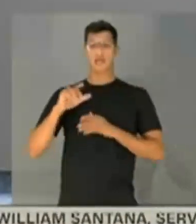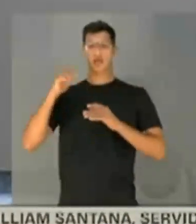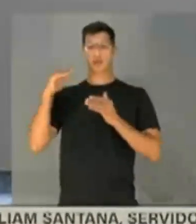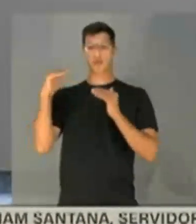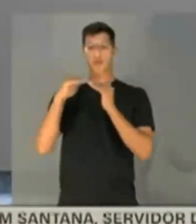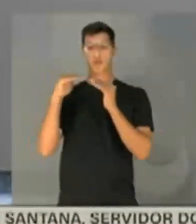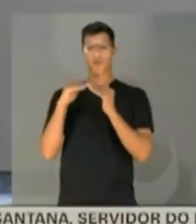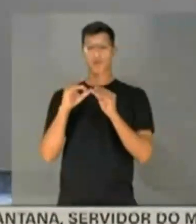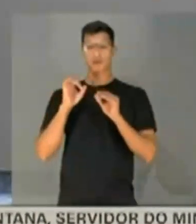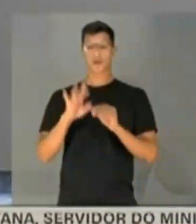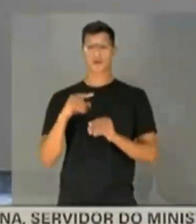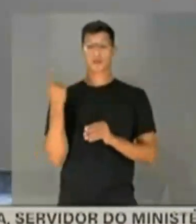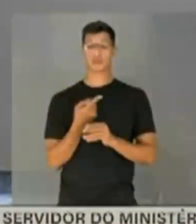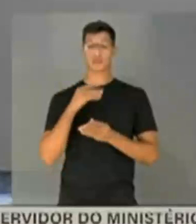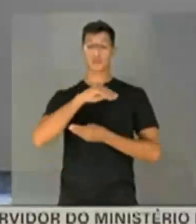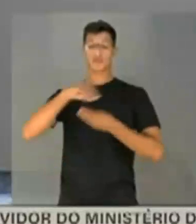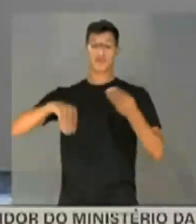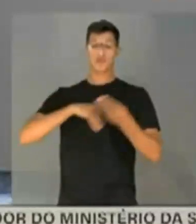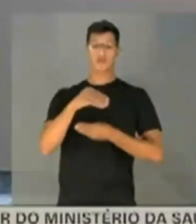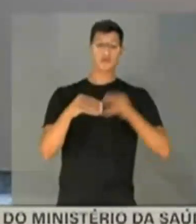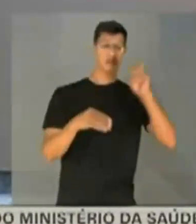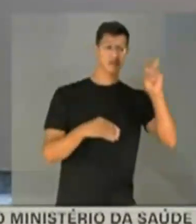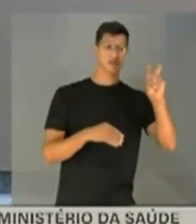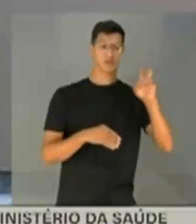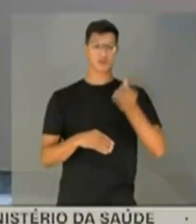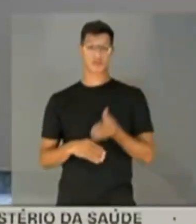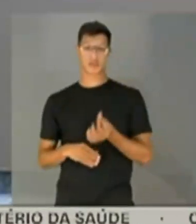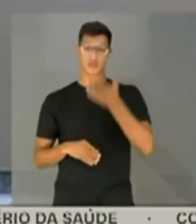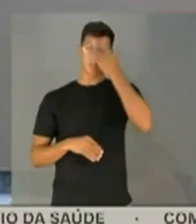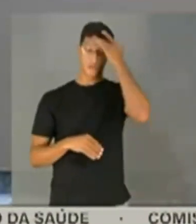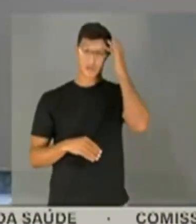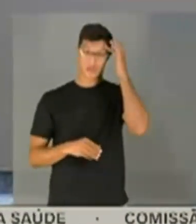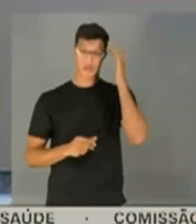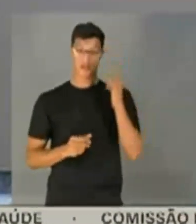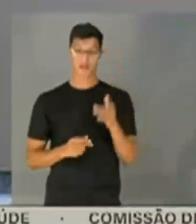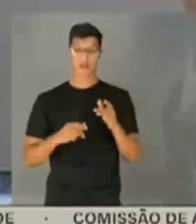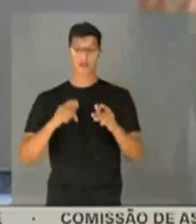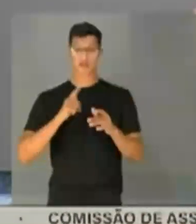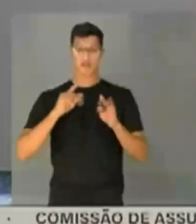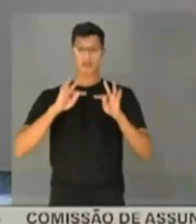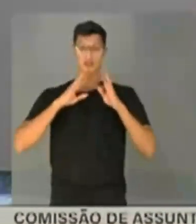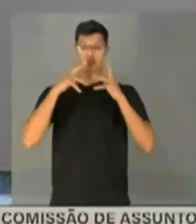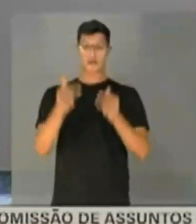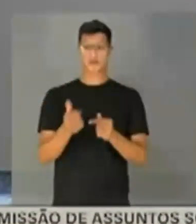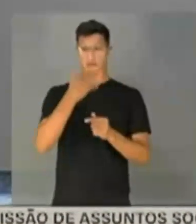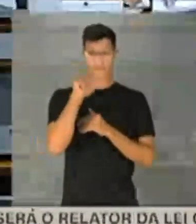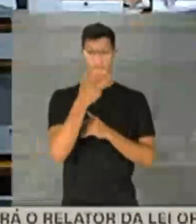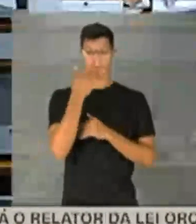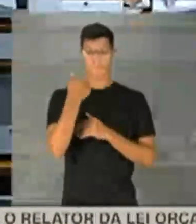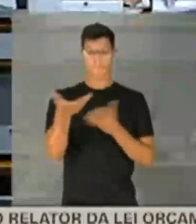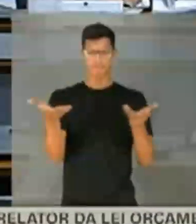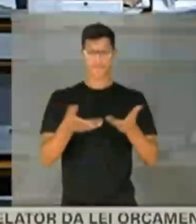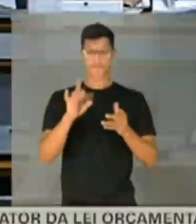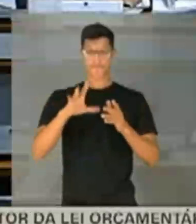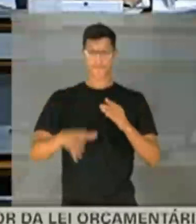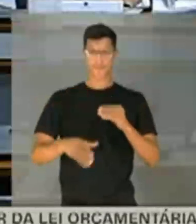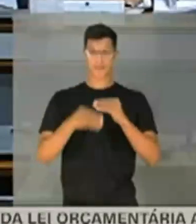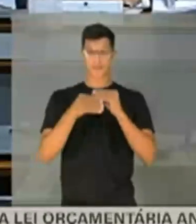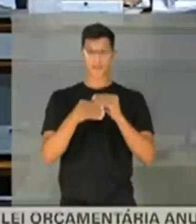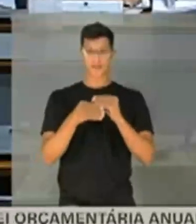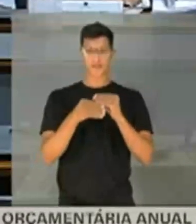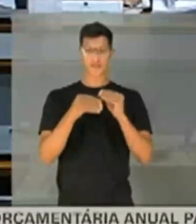concordar, só aí a gente já envolveu mais 5 ou 6 pessoas. Teria que todo mundo estar em conluio. Diante